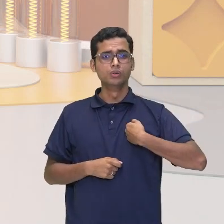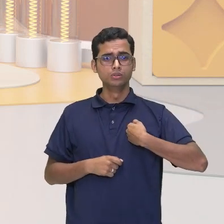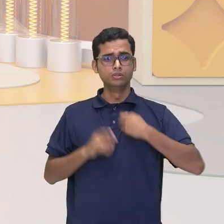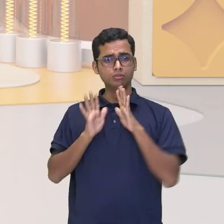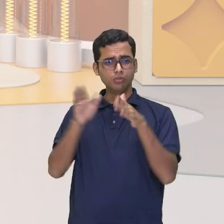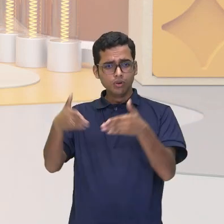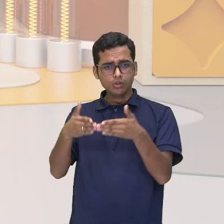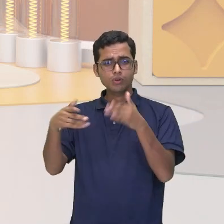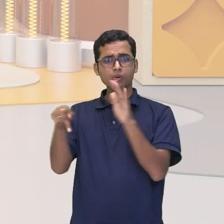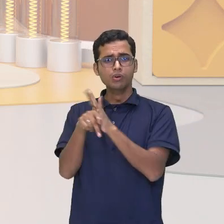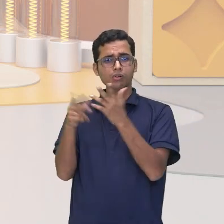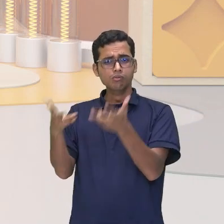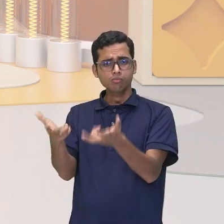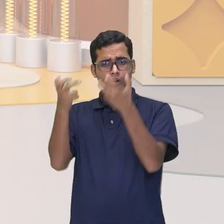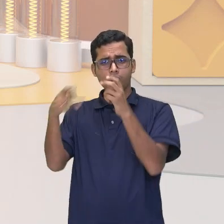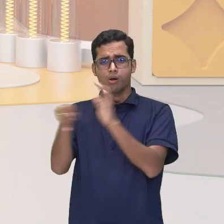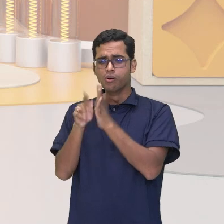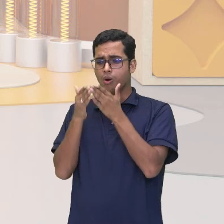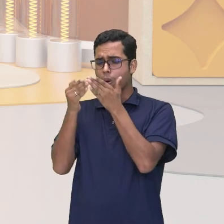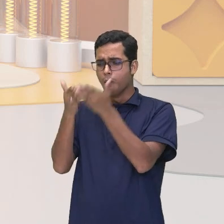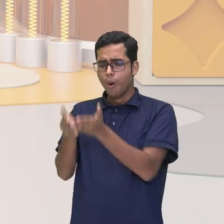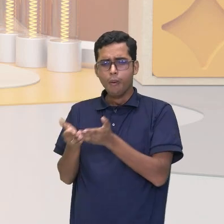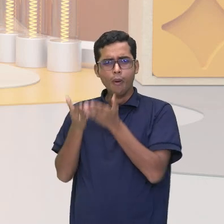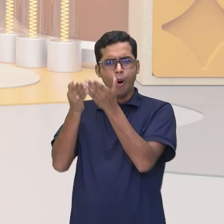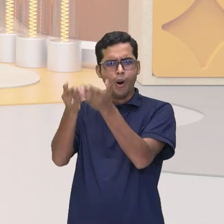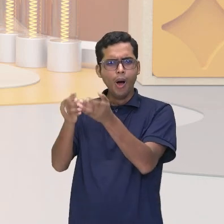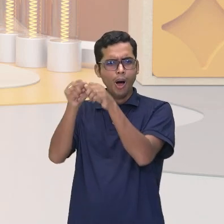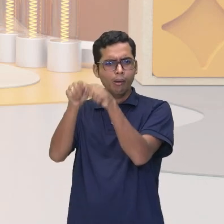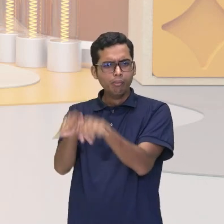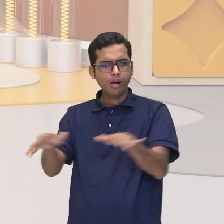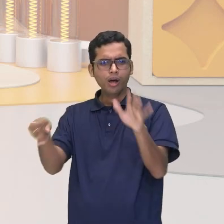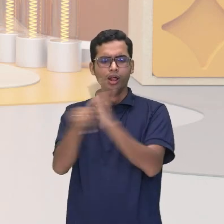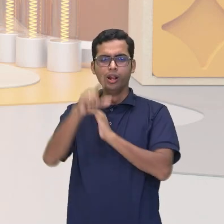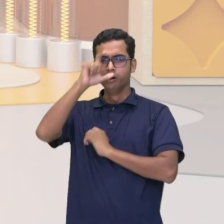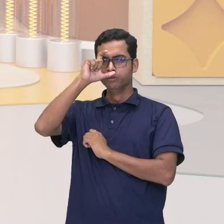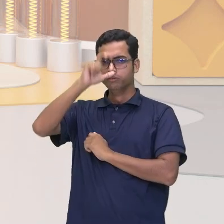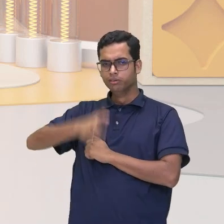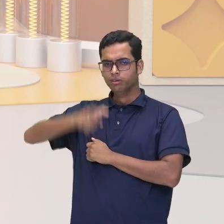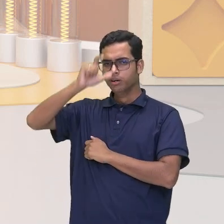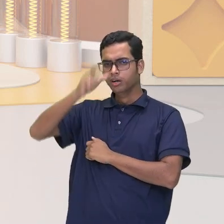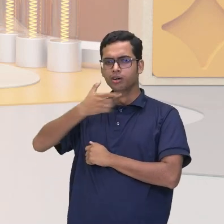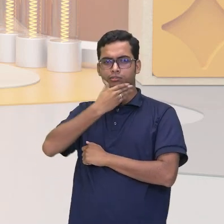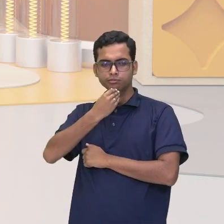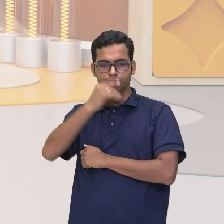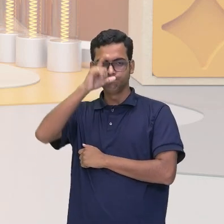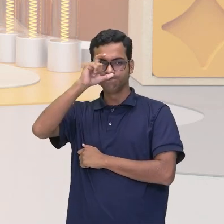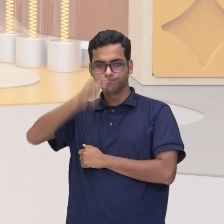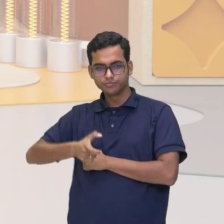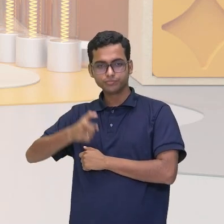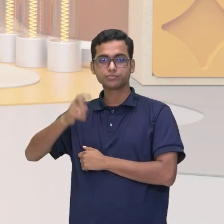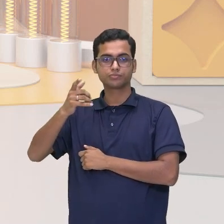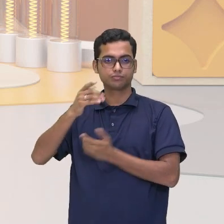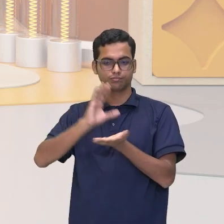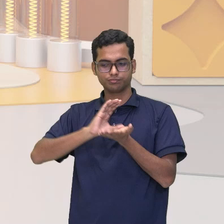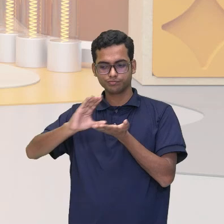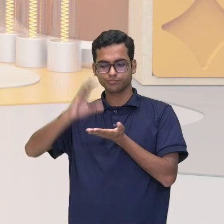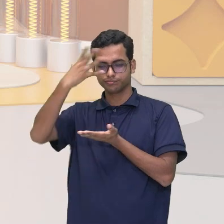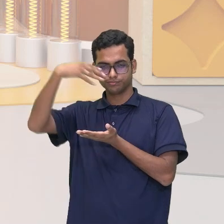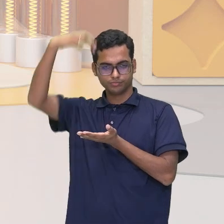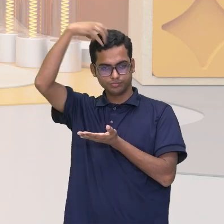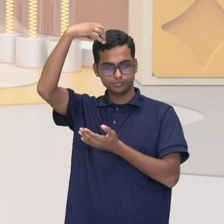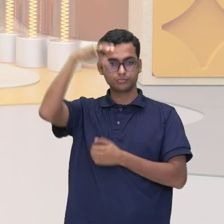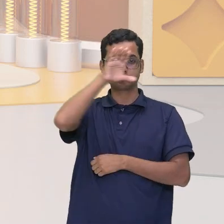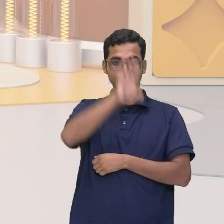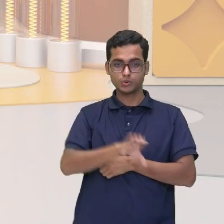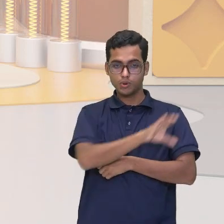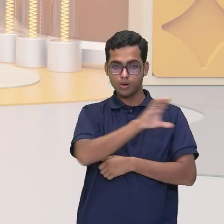a exploração ultramarina. Cristóvão Colombo foi financiado pelos reis católicos e ele chegou